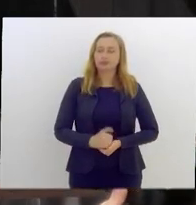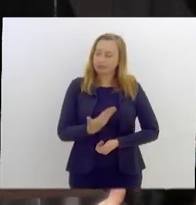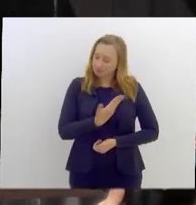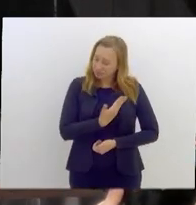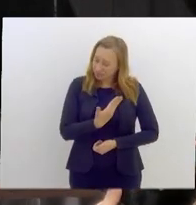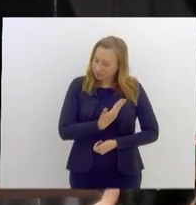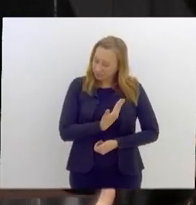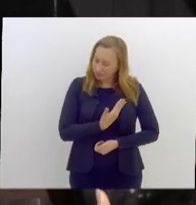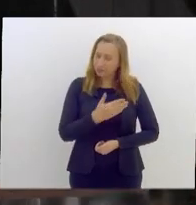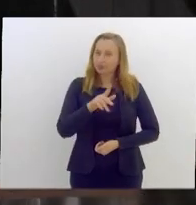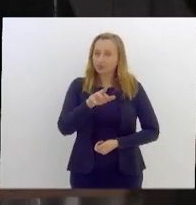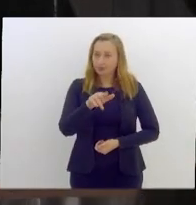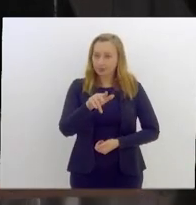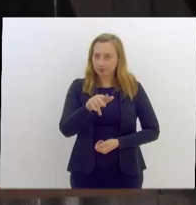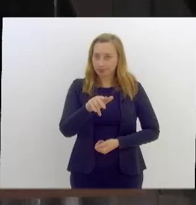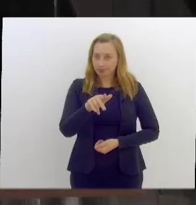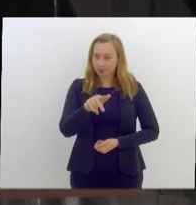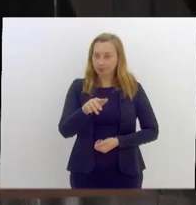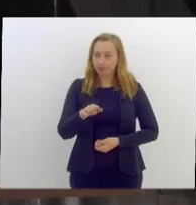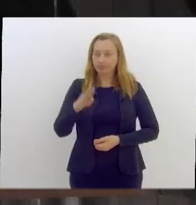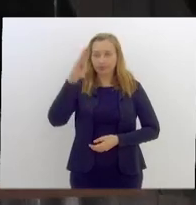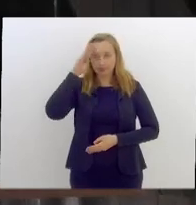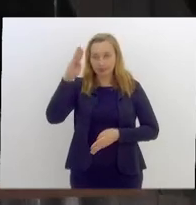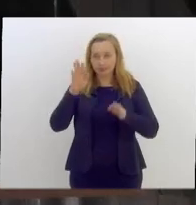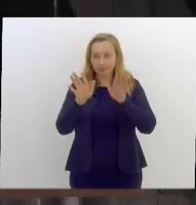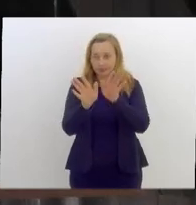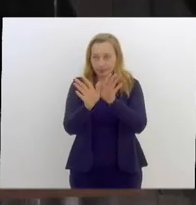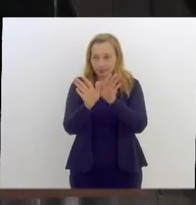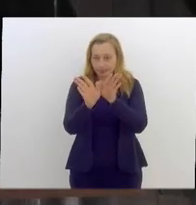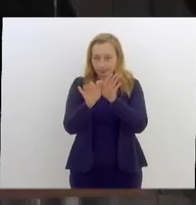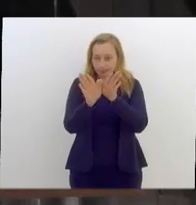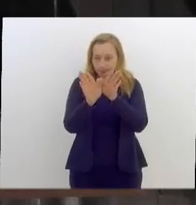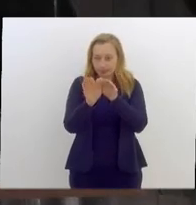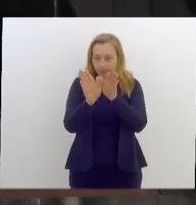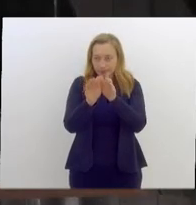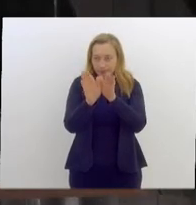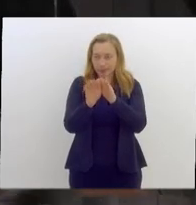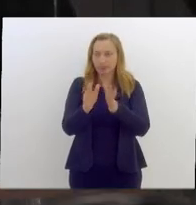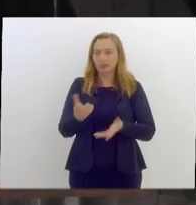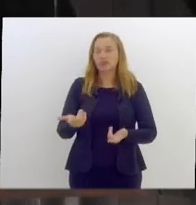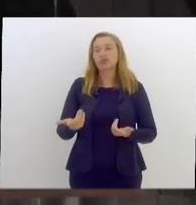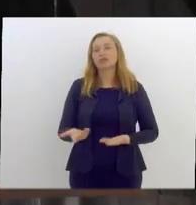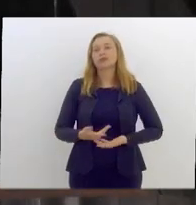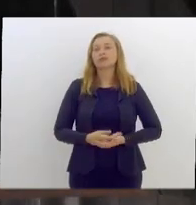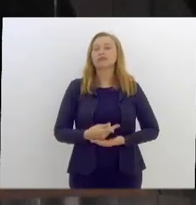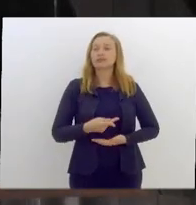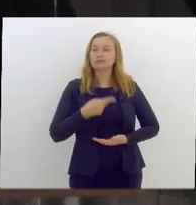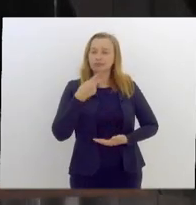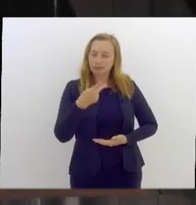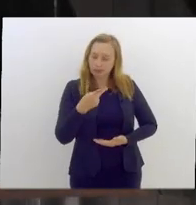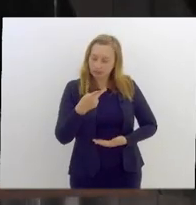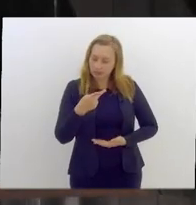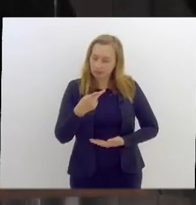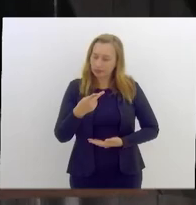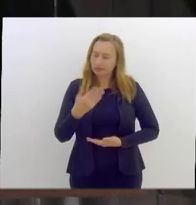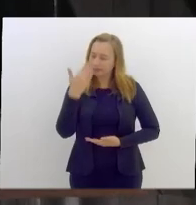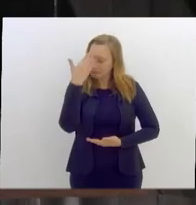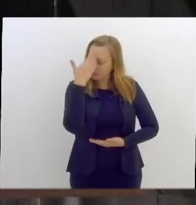amigos, irmãos em armas da Força Aérea Brasileira. Nessas breves palavras, permito-me manifestar um especial